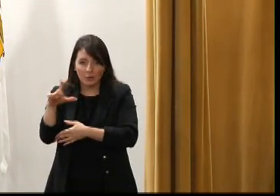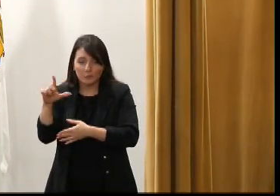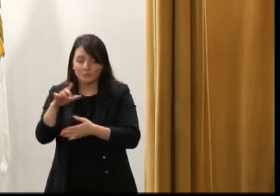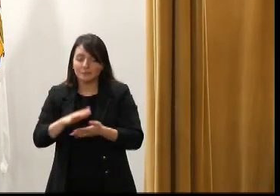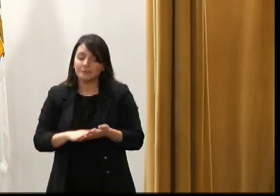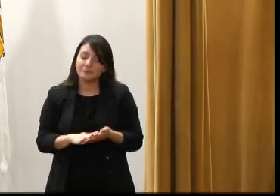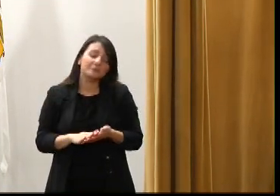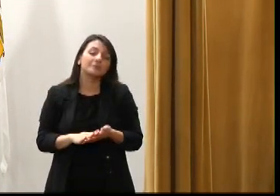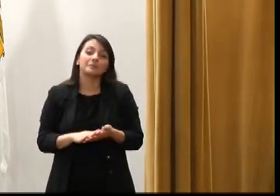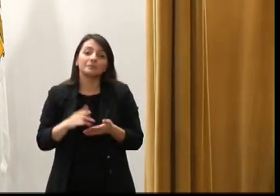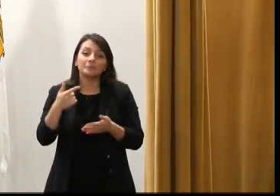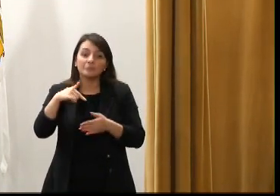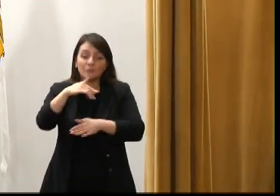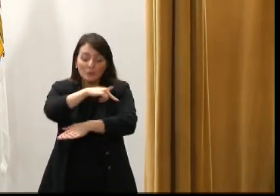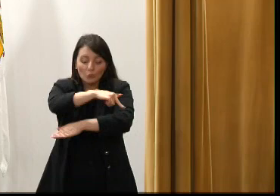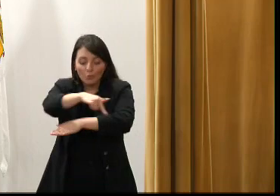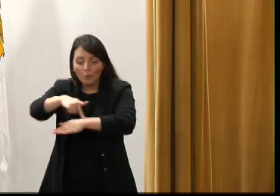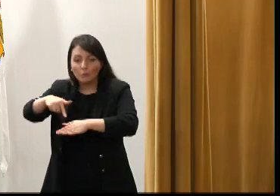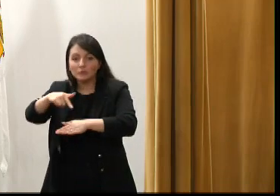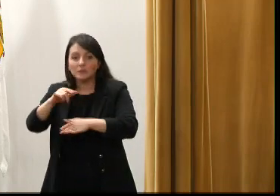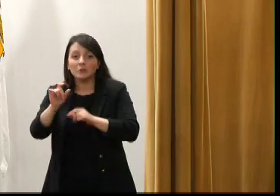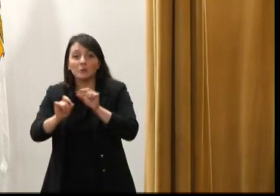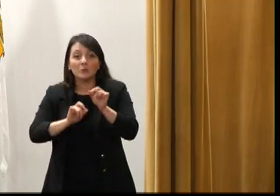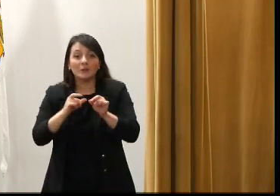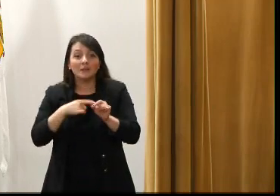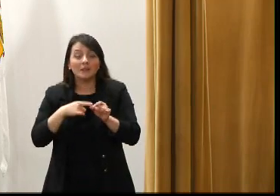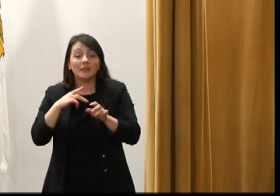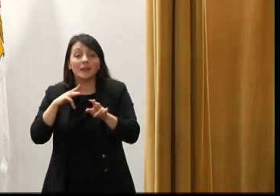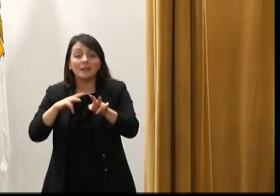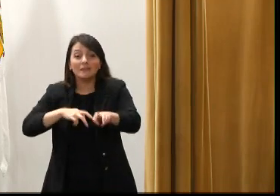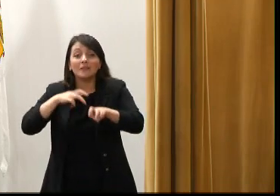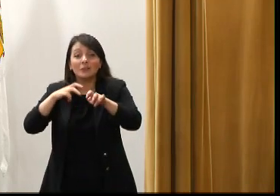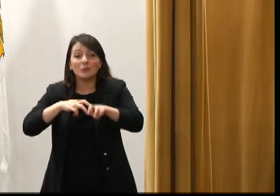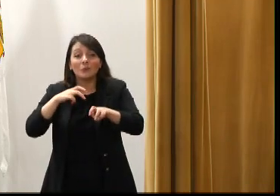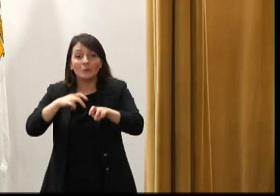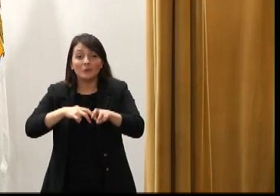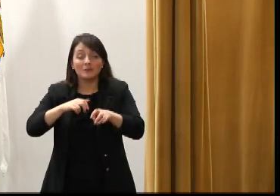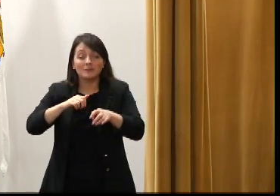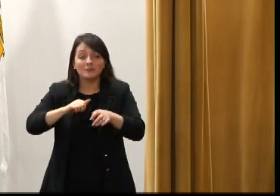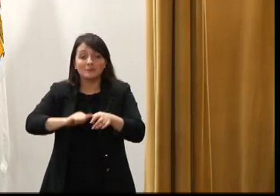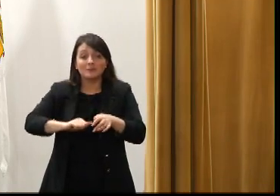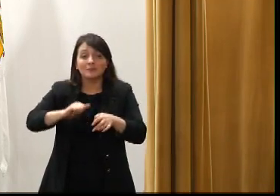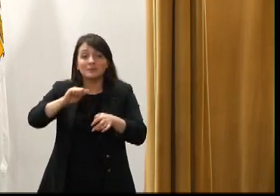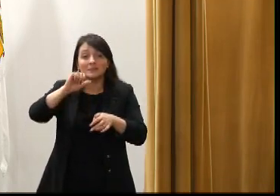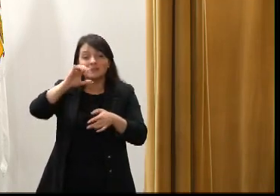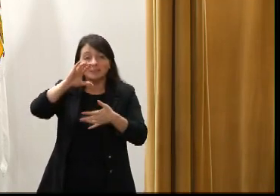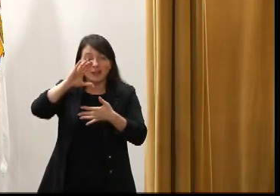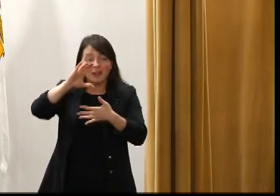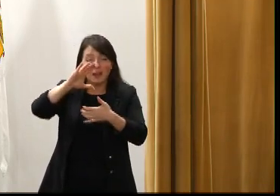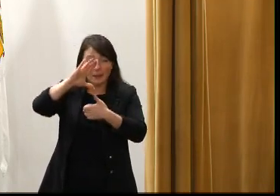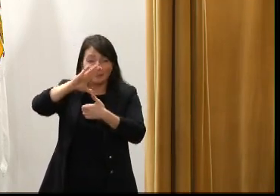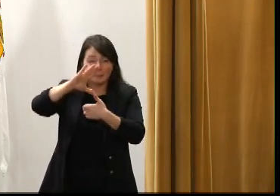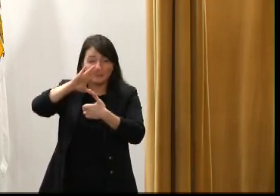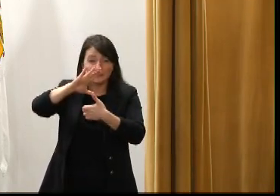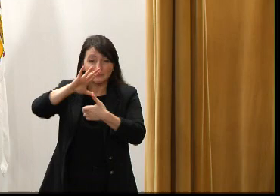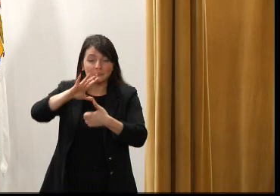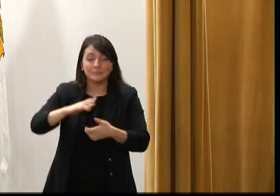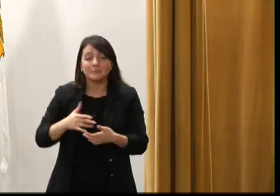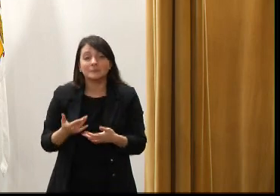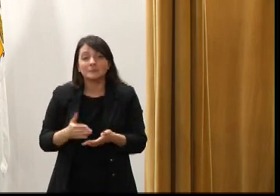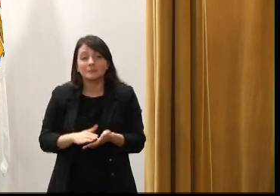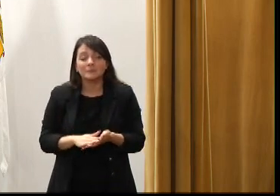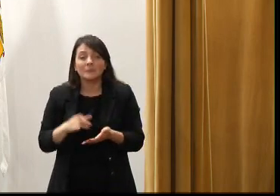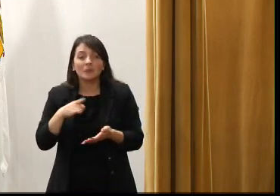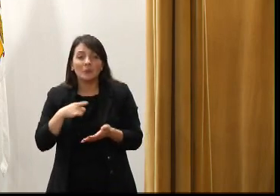somos extremamente conectados com o interior da América do Sul. Com a Amazônia, ela está logo ali. É que a gente sempre olha